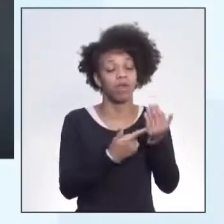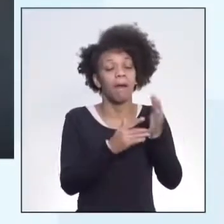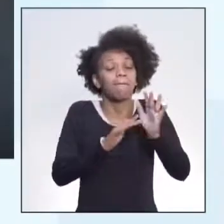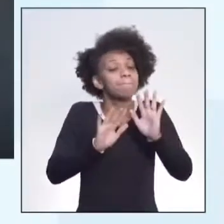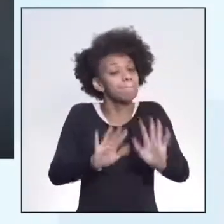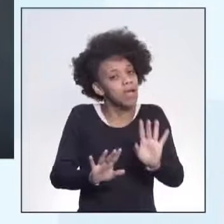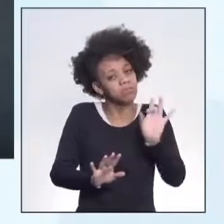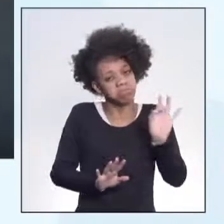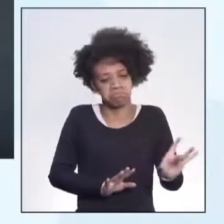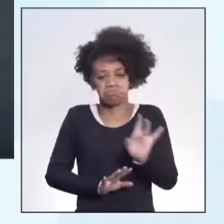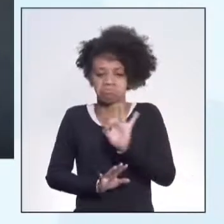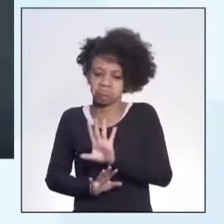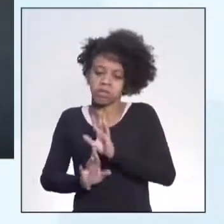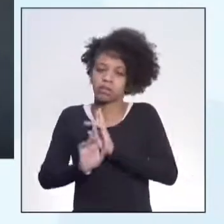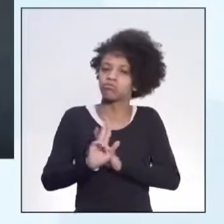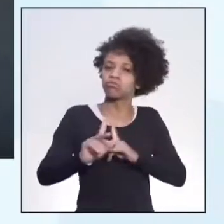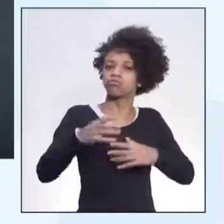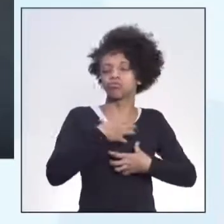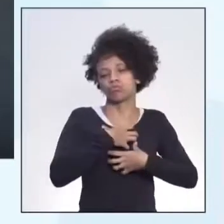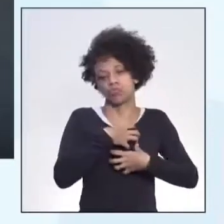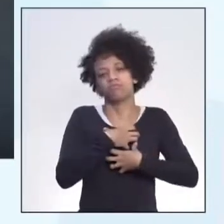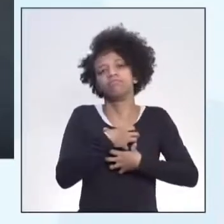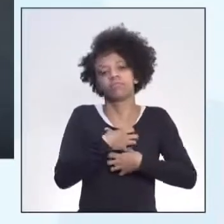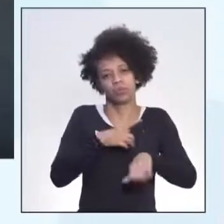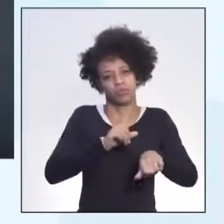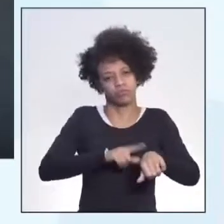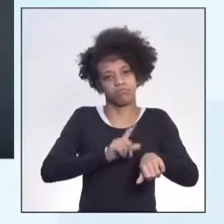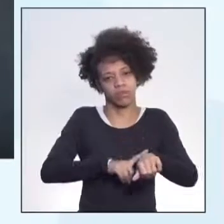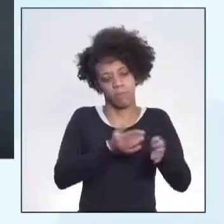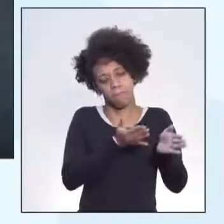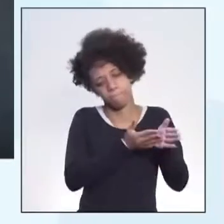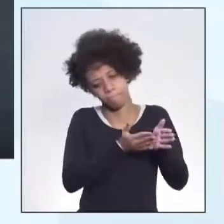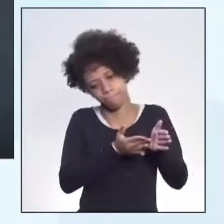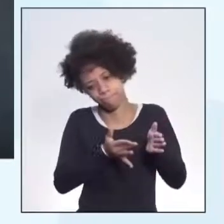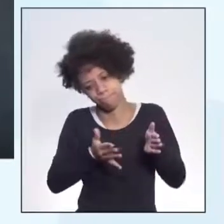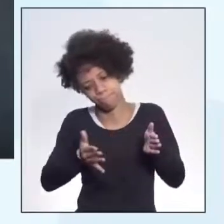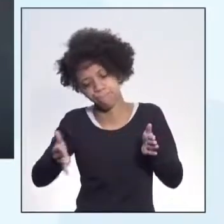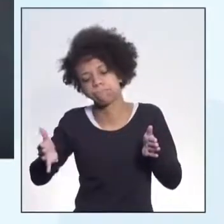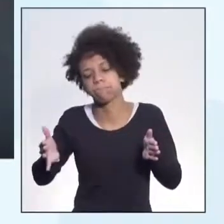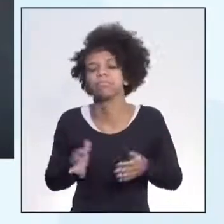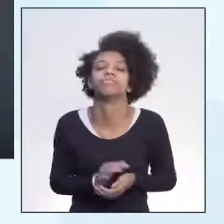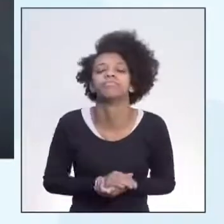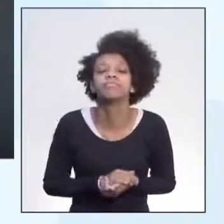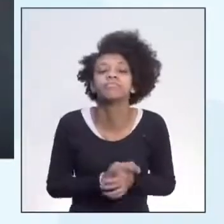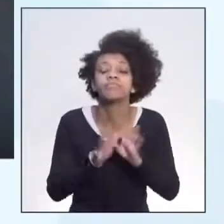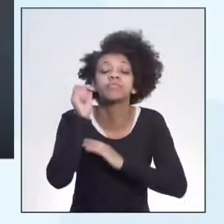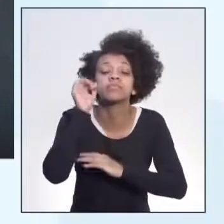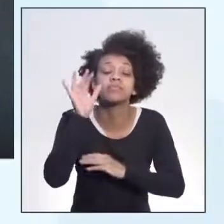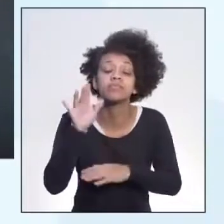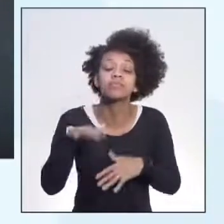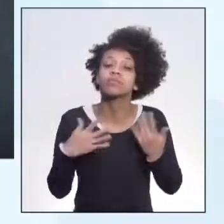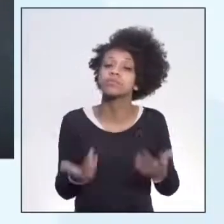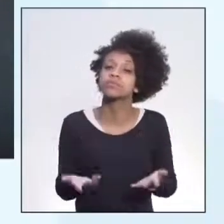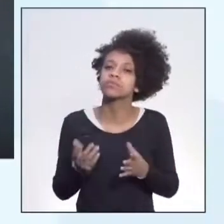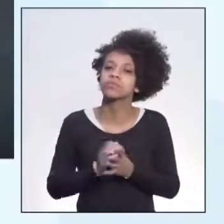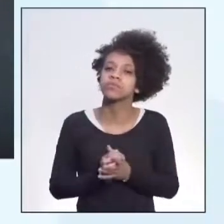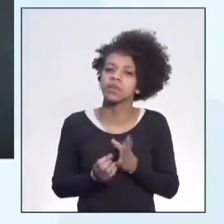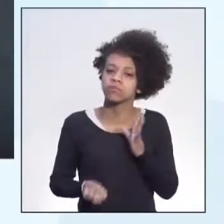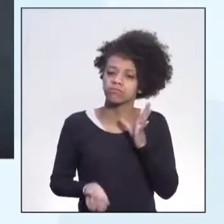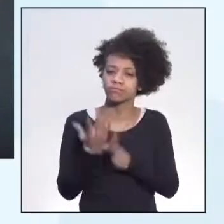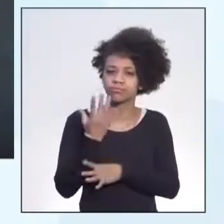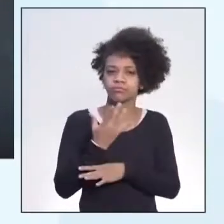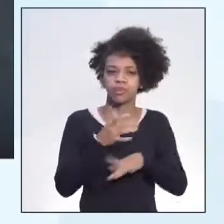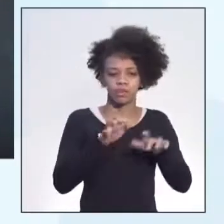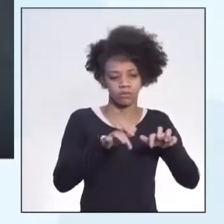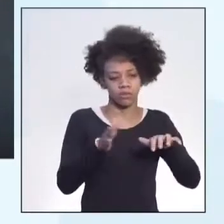que cada um referente à tecnologia do seu tempo, no seu momento, né? Imagina quando surgiu a máquina de escrever, que